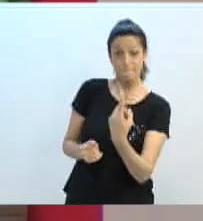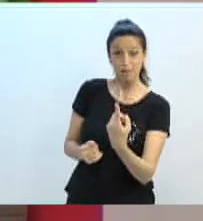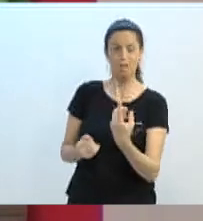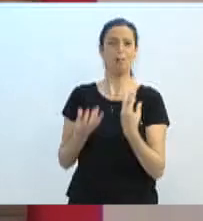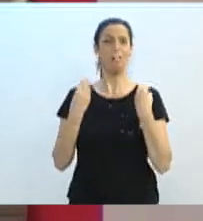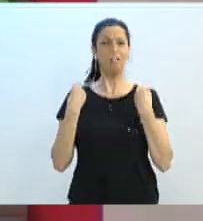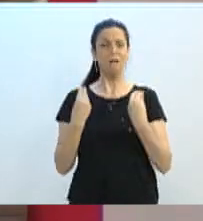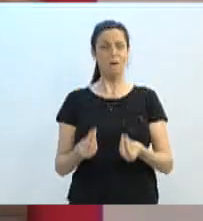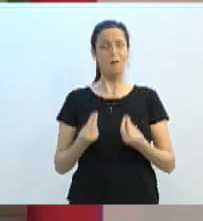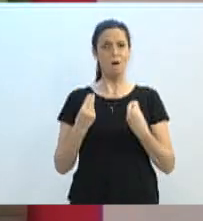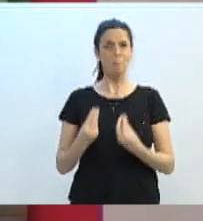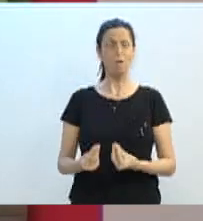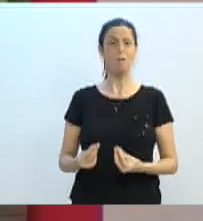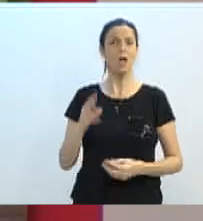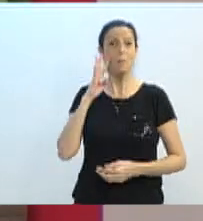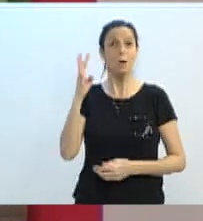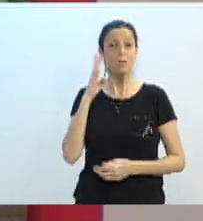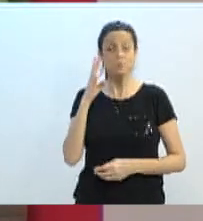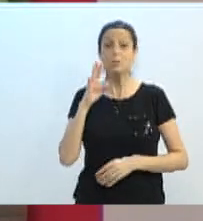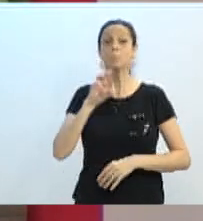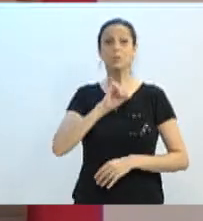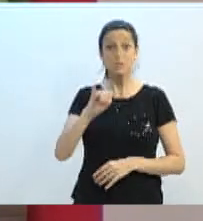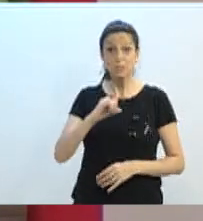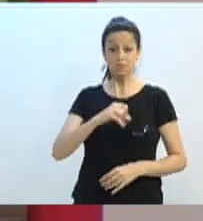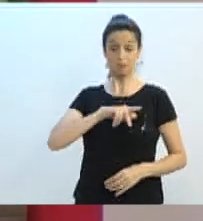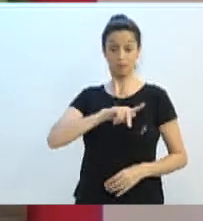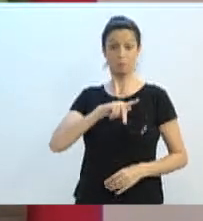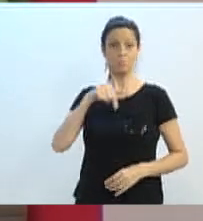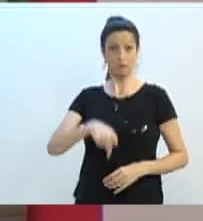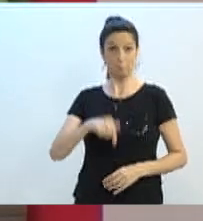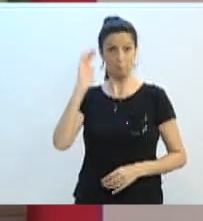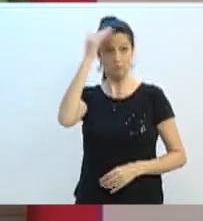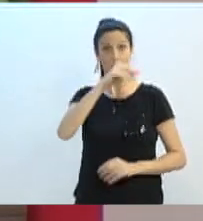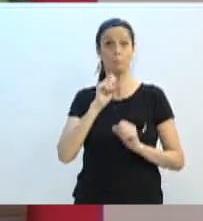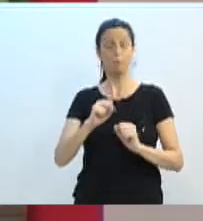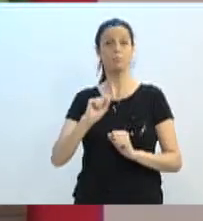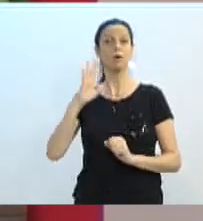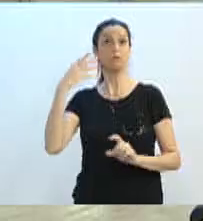certeza iriam o quê? Bater no prefeito, quem sabe? Que audiência pública é essa? Muito obrigado.